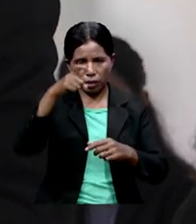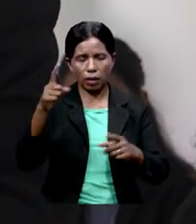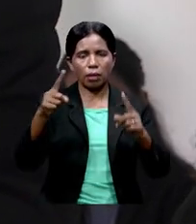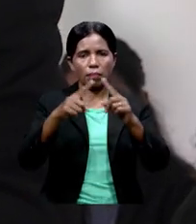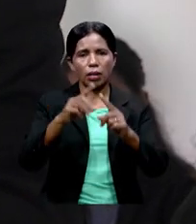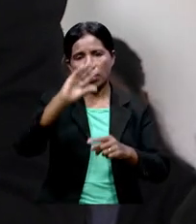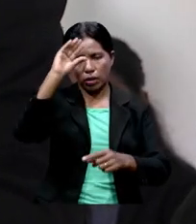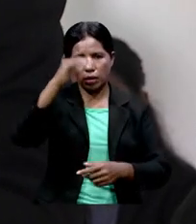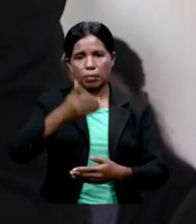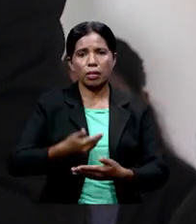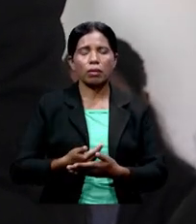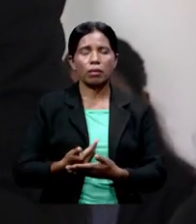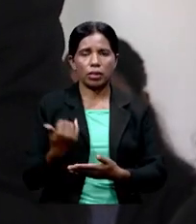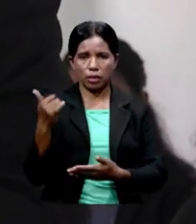sira,